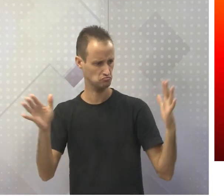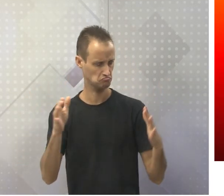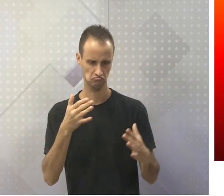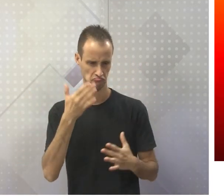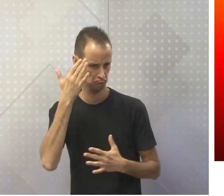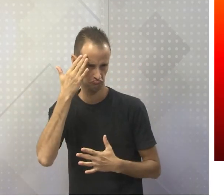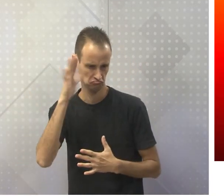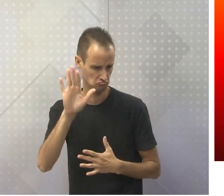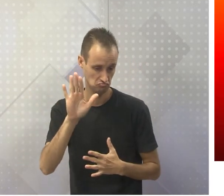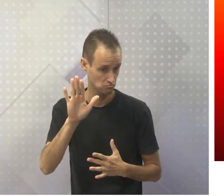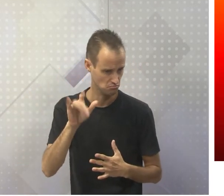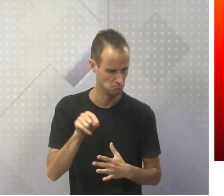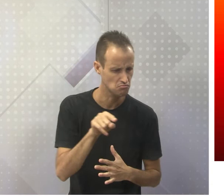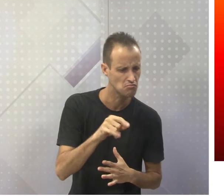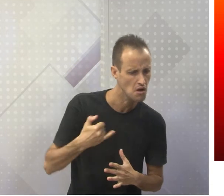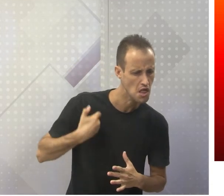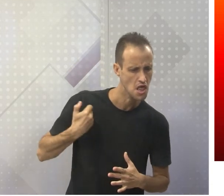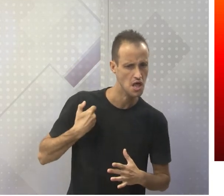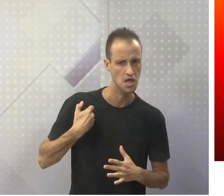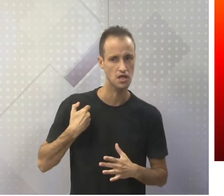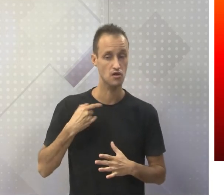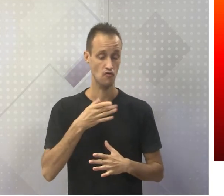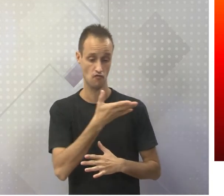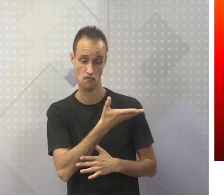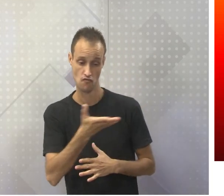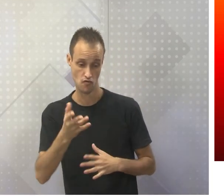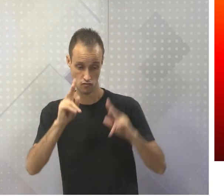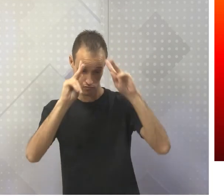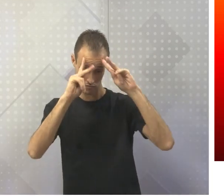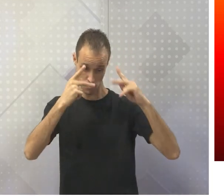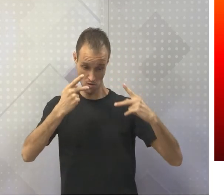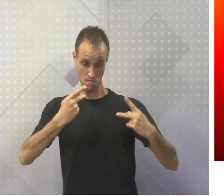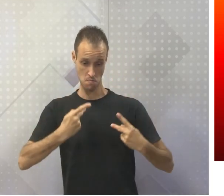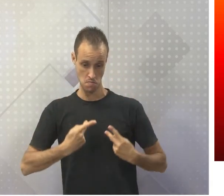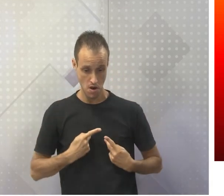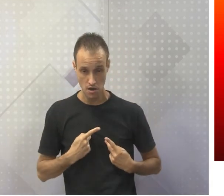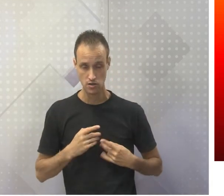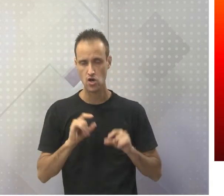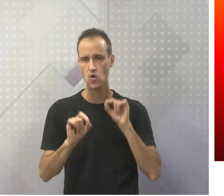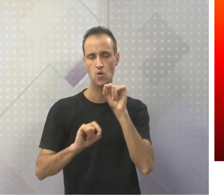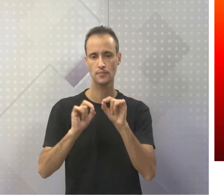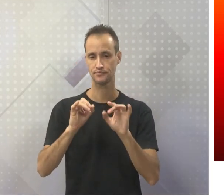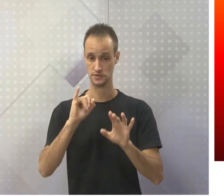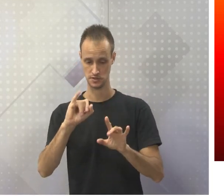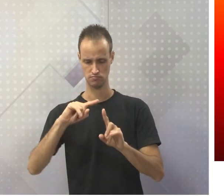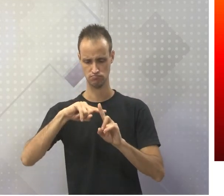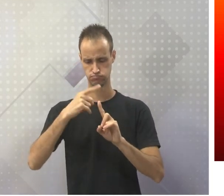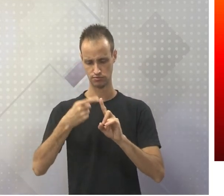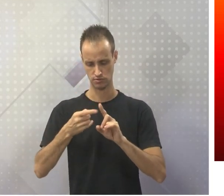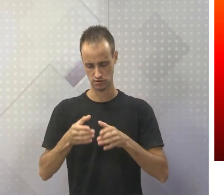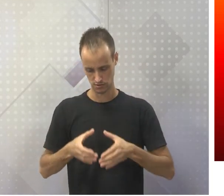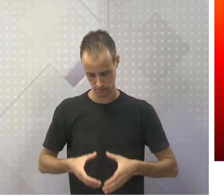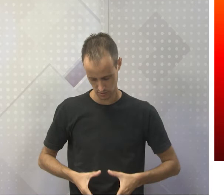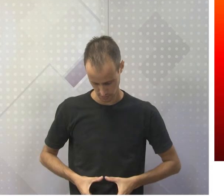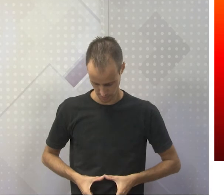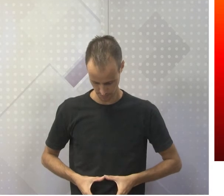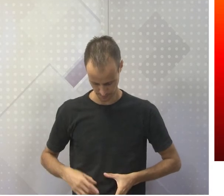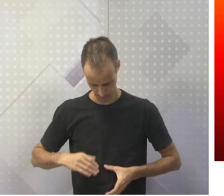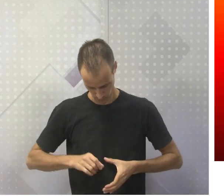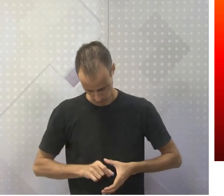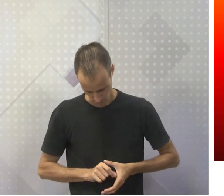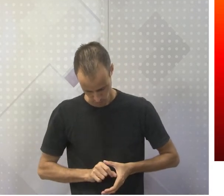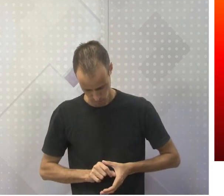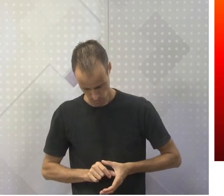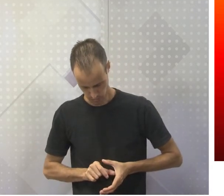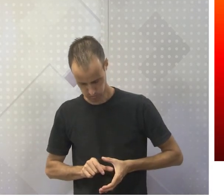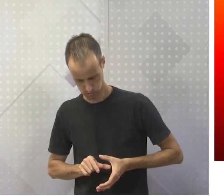nem aí. Você é uma mulher, é um bicho, é um animal biológico. Enquanto isso, ó, isso vai crescendo, ó, tá? E aqui